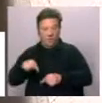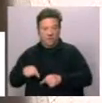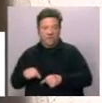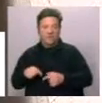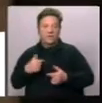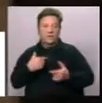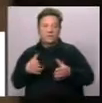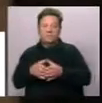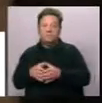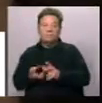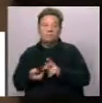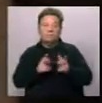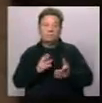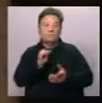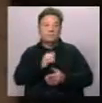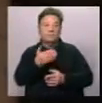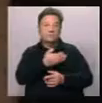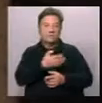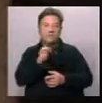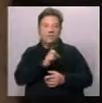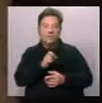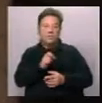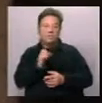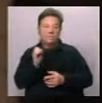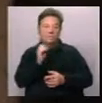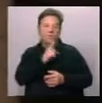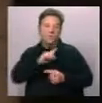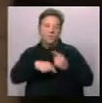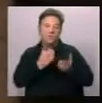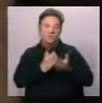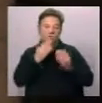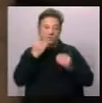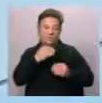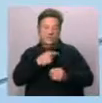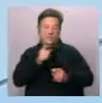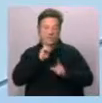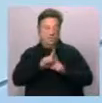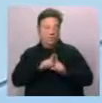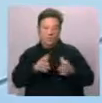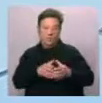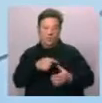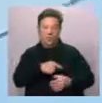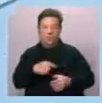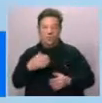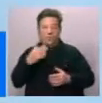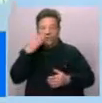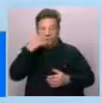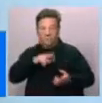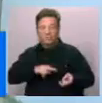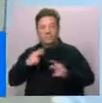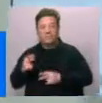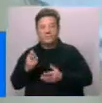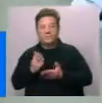vamos deslocar um sétimo e oitavo entrou num outro estabelecimento vista comenta vamos vão ser transferidos para